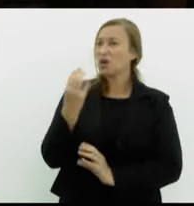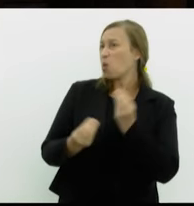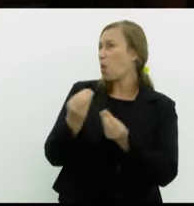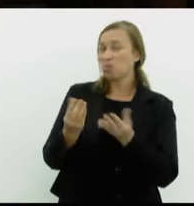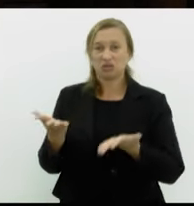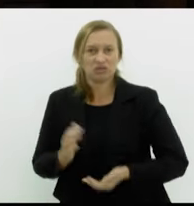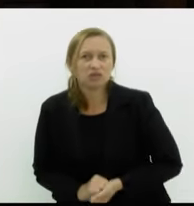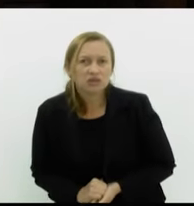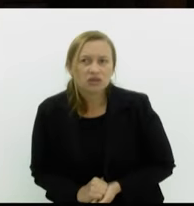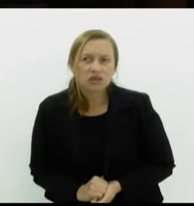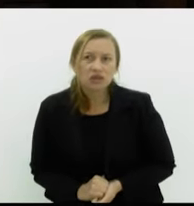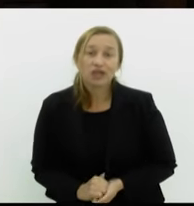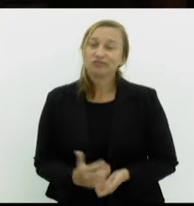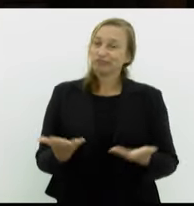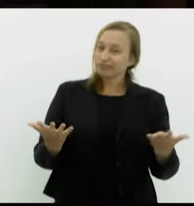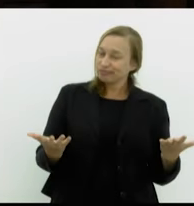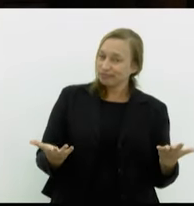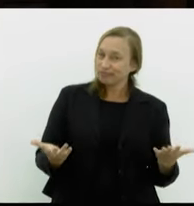como.